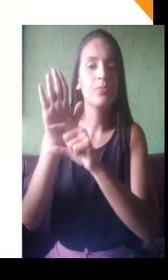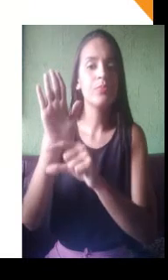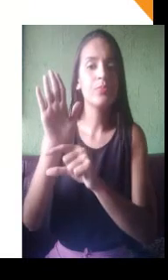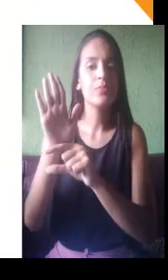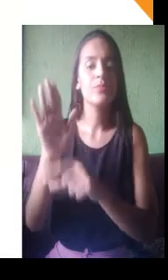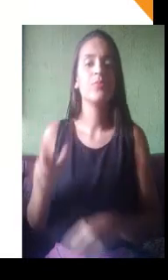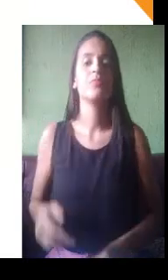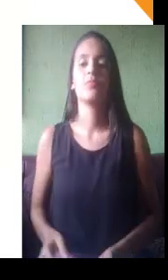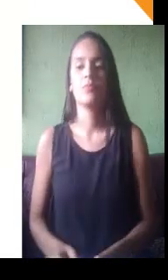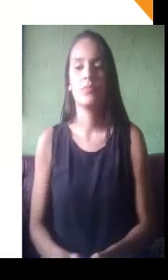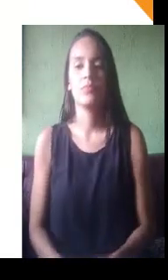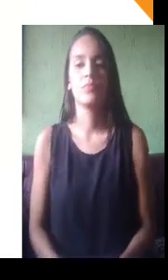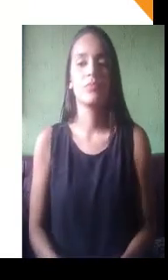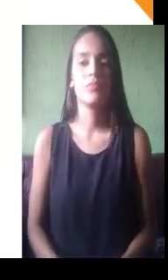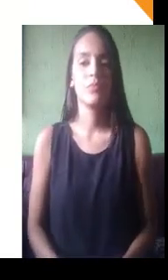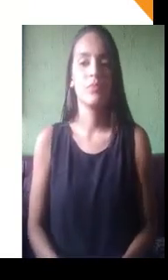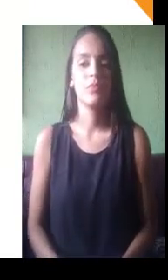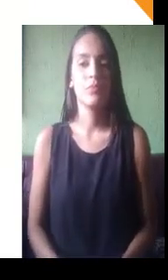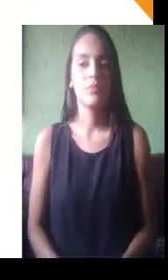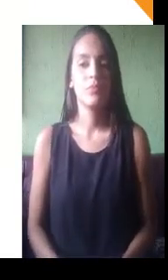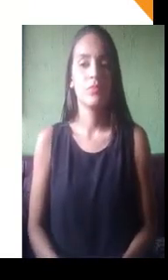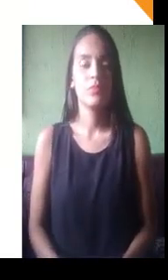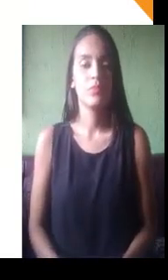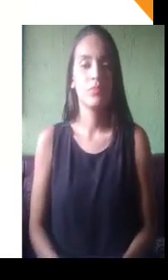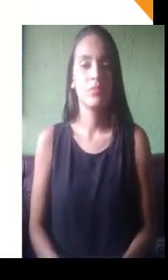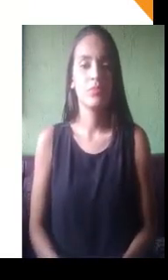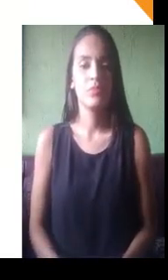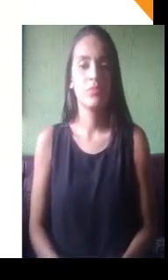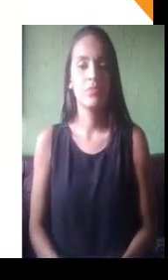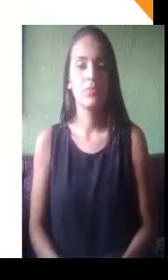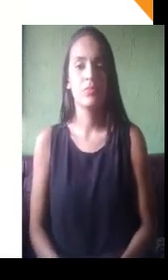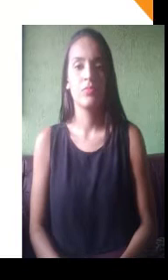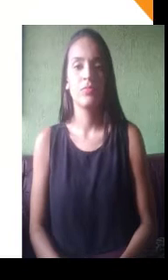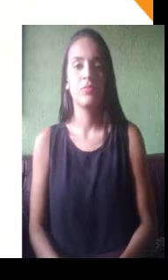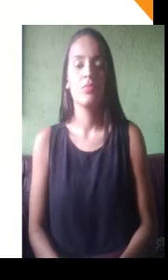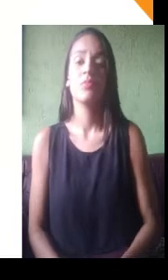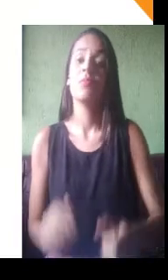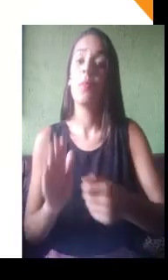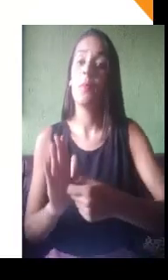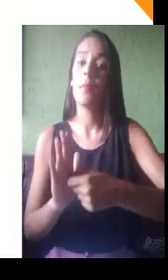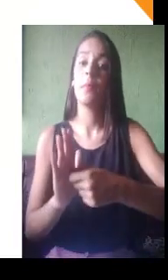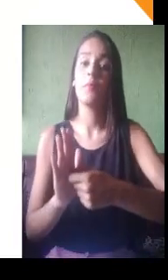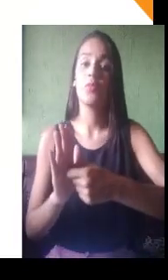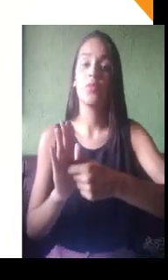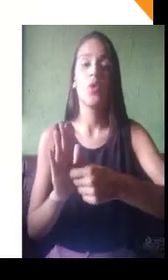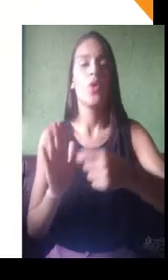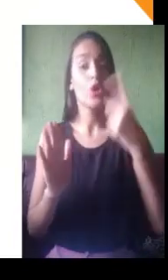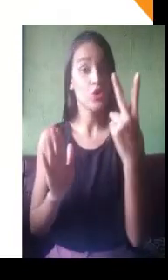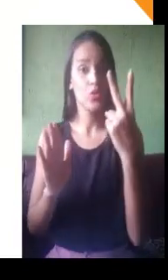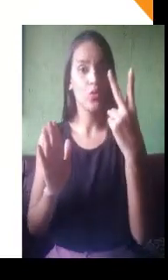textuais no gênero poema. Vejam que, nas duas primeiras